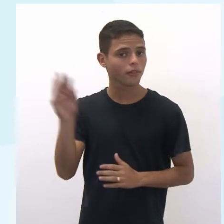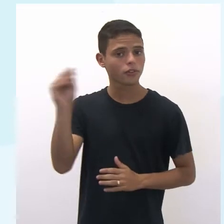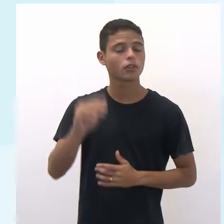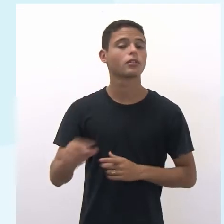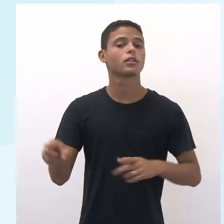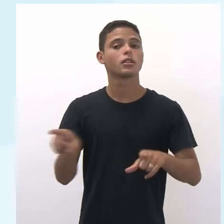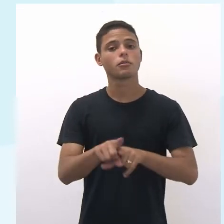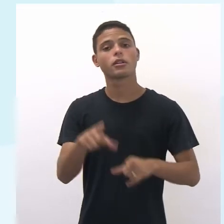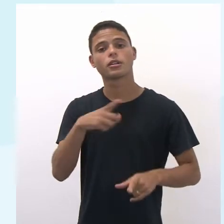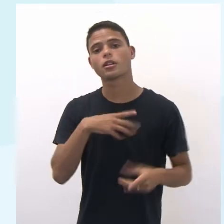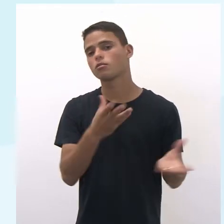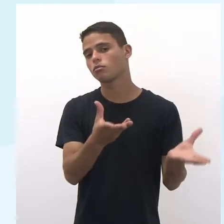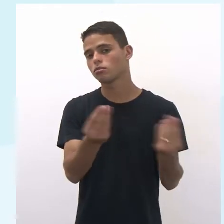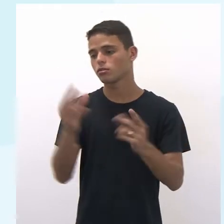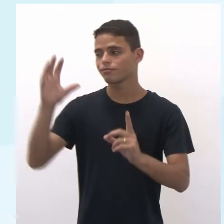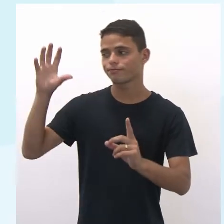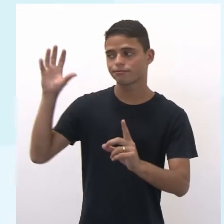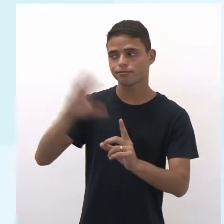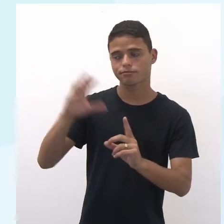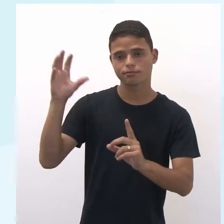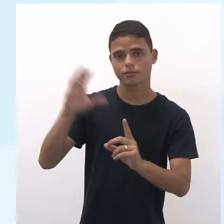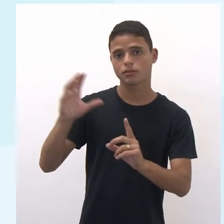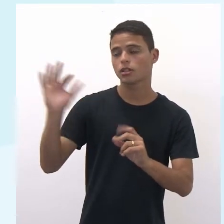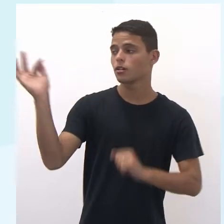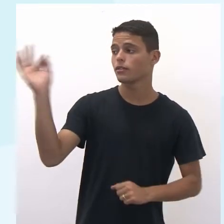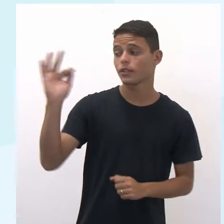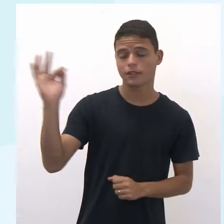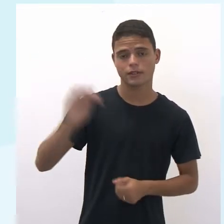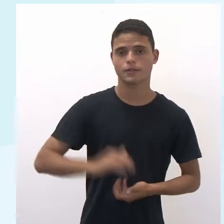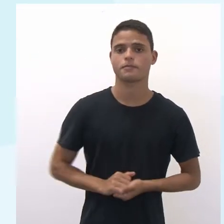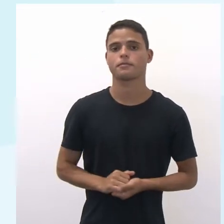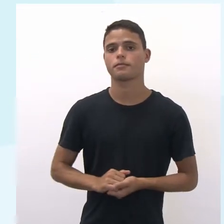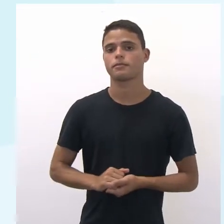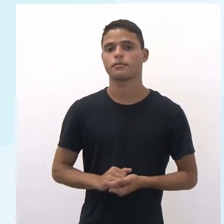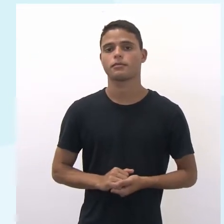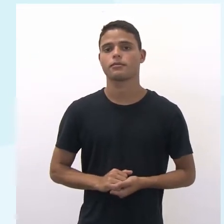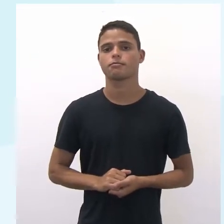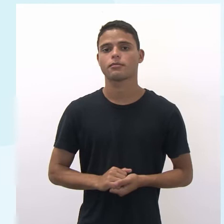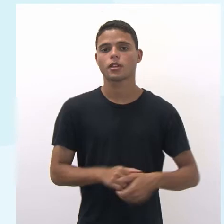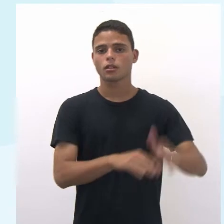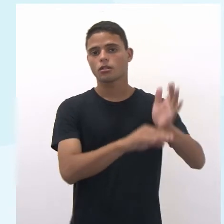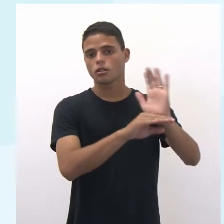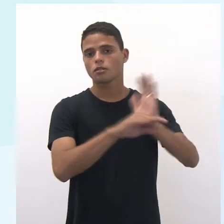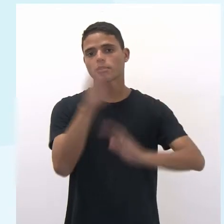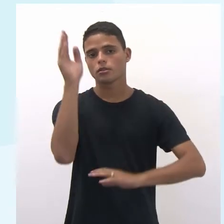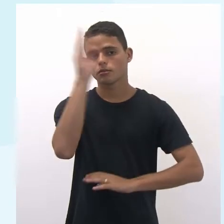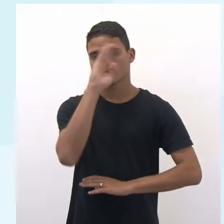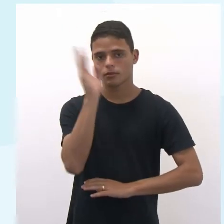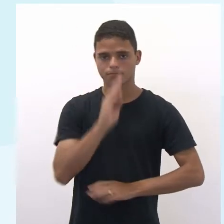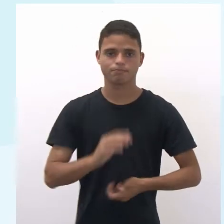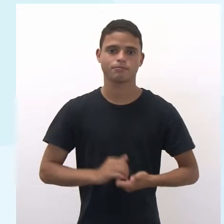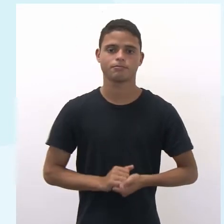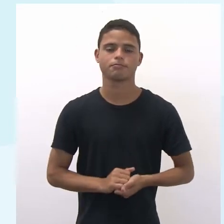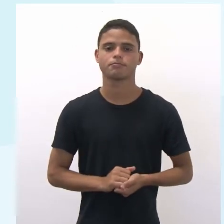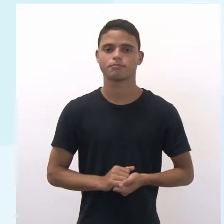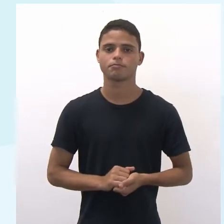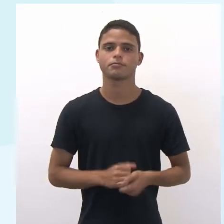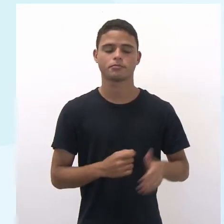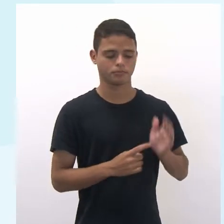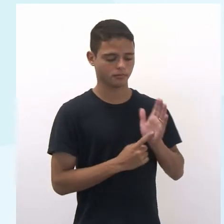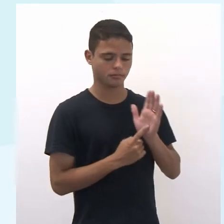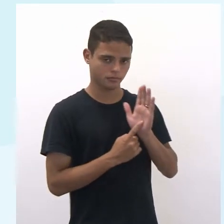gente, tem muita influência francesa, né? O cinema brasileiro, que a gente destaca